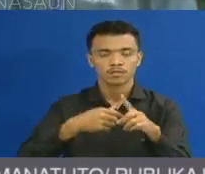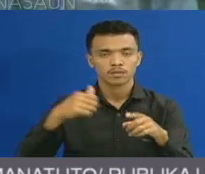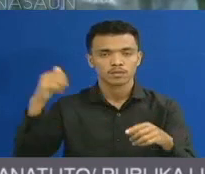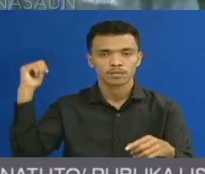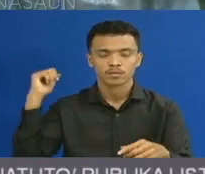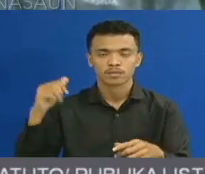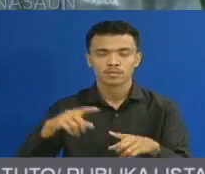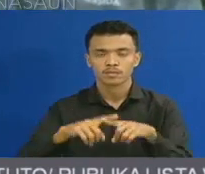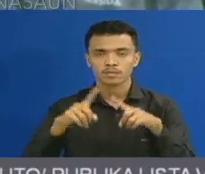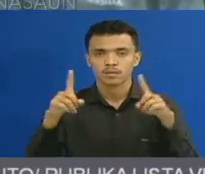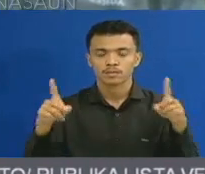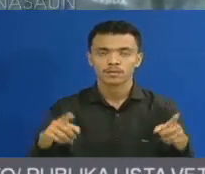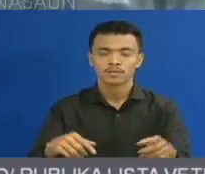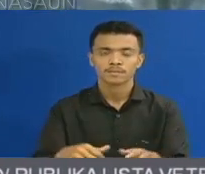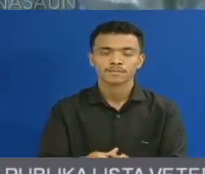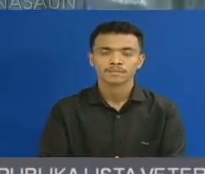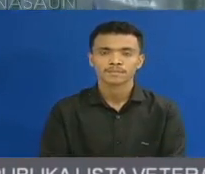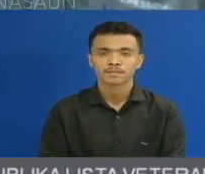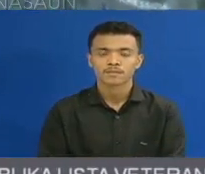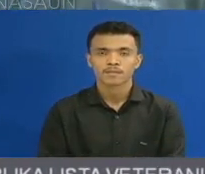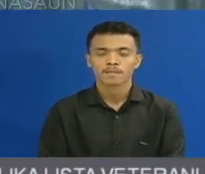Pulangulu. Mai ato